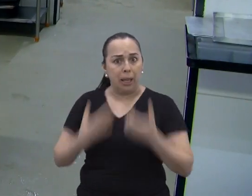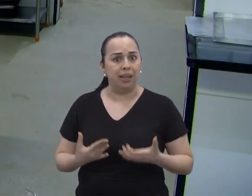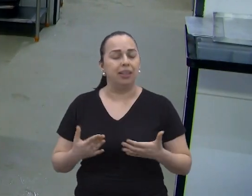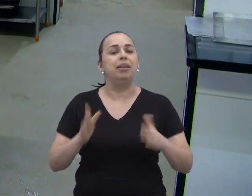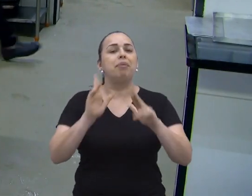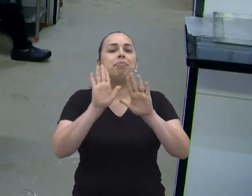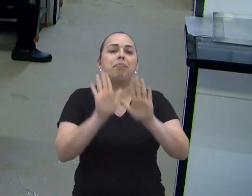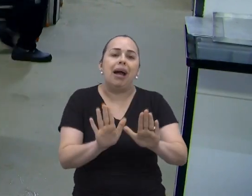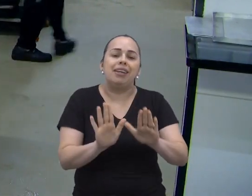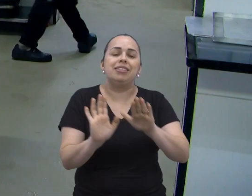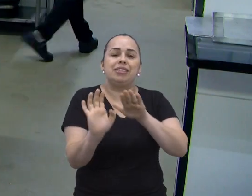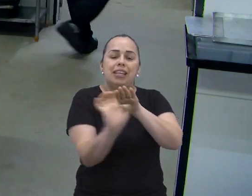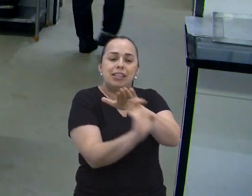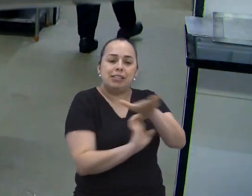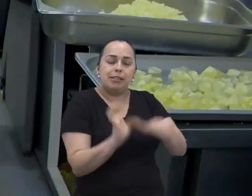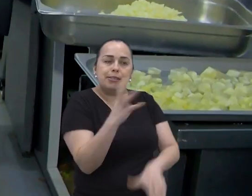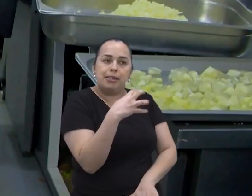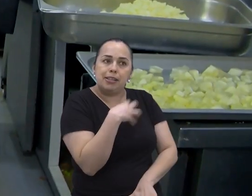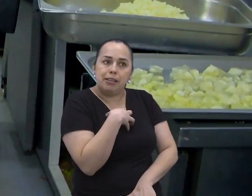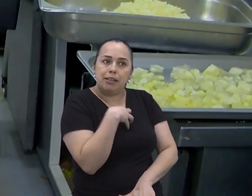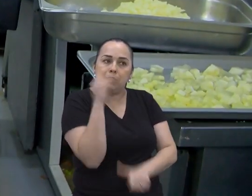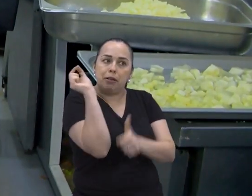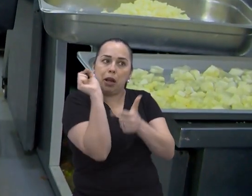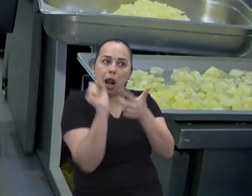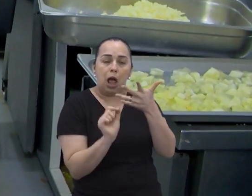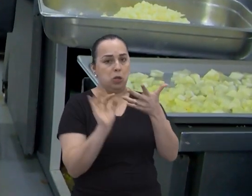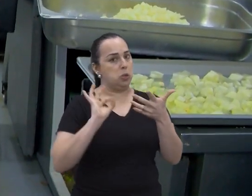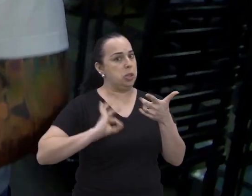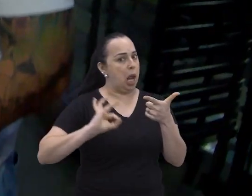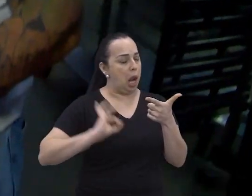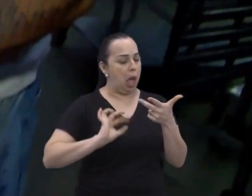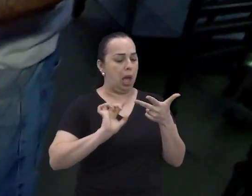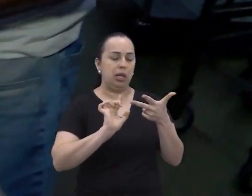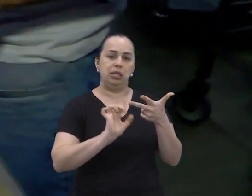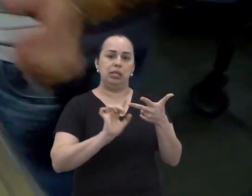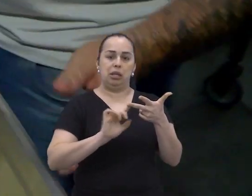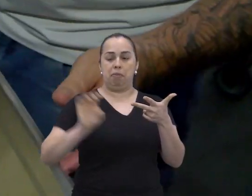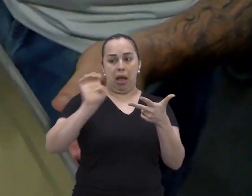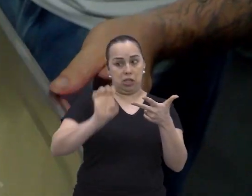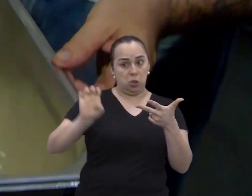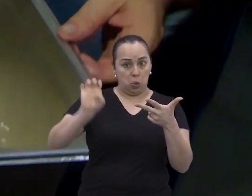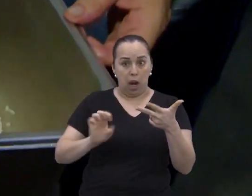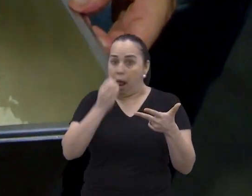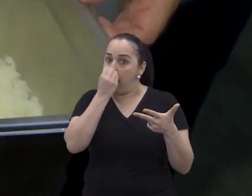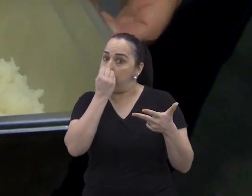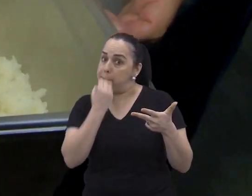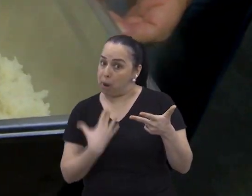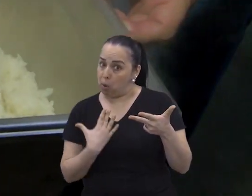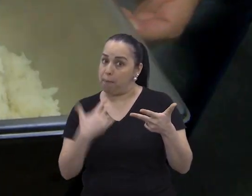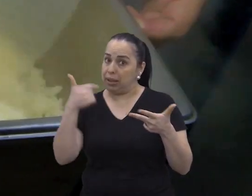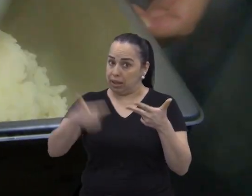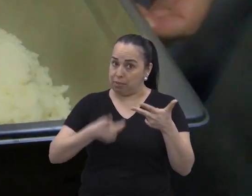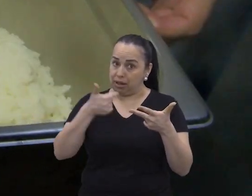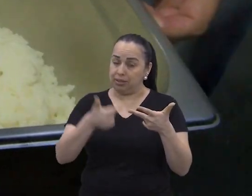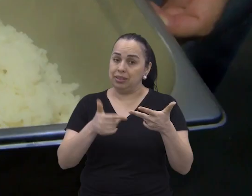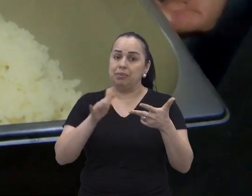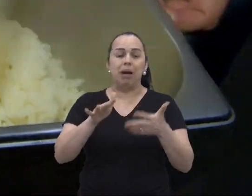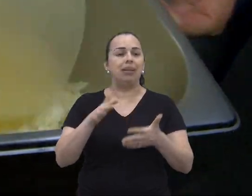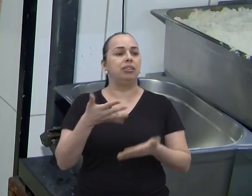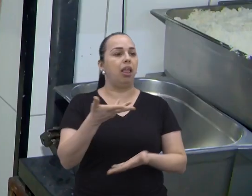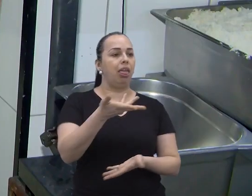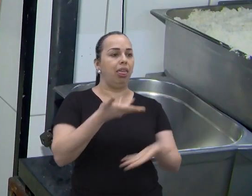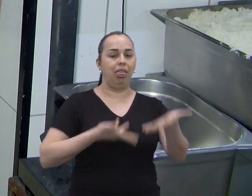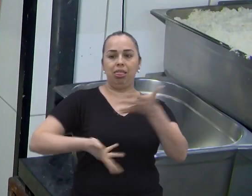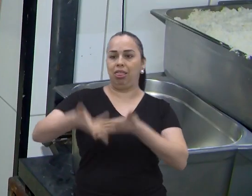se sentir bem em uma empresa vai além de benefícios, bons salários e uma infraestrutura adequada para